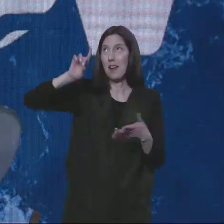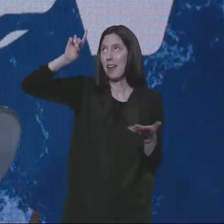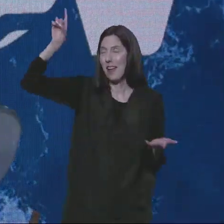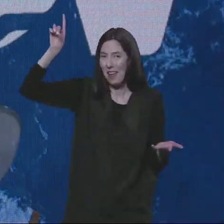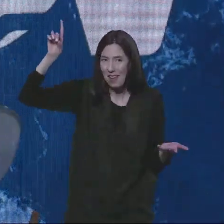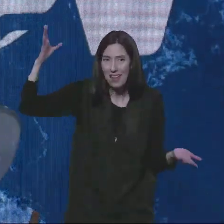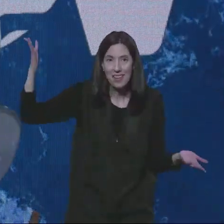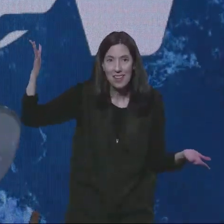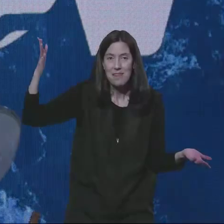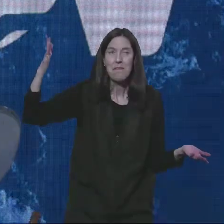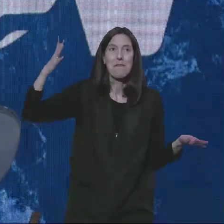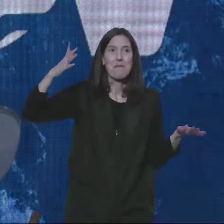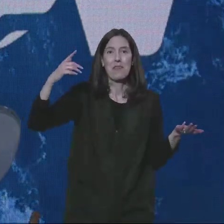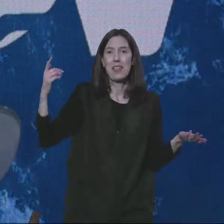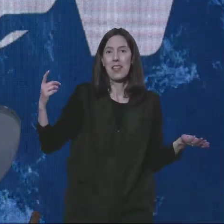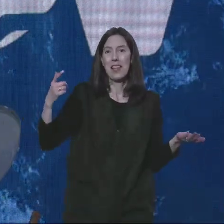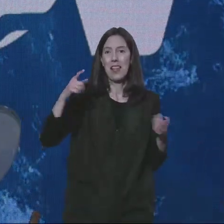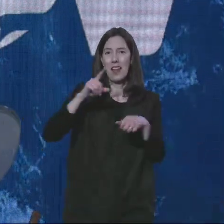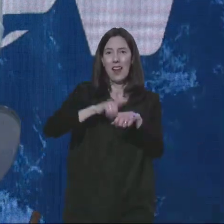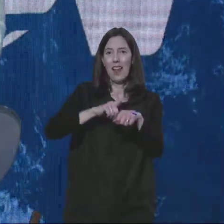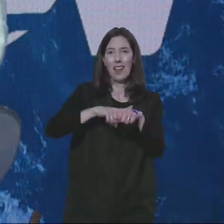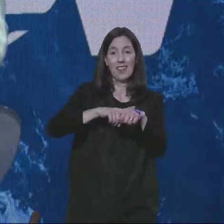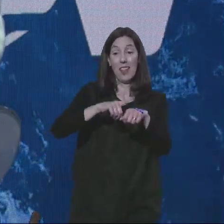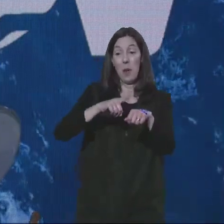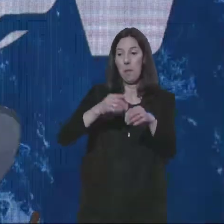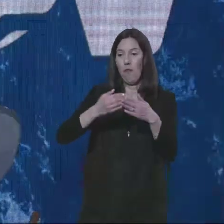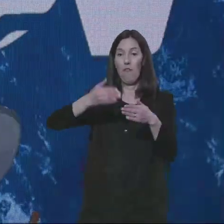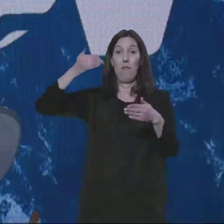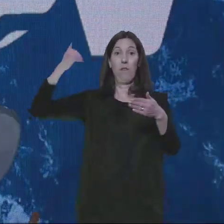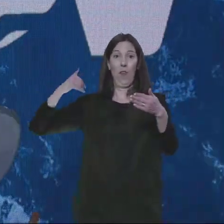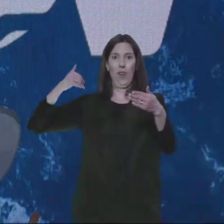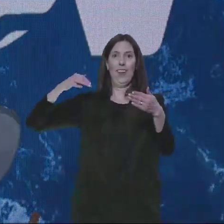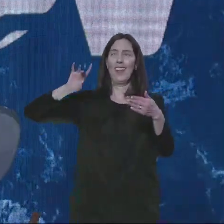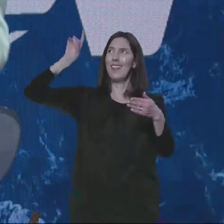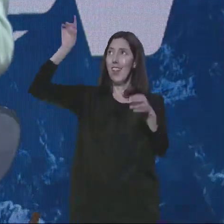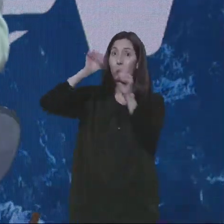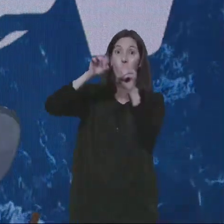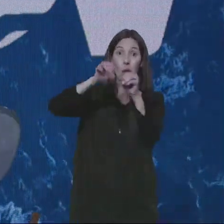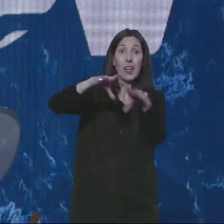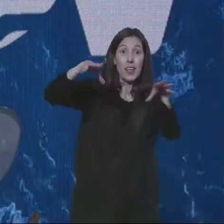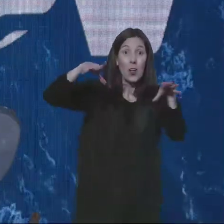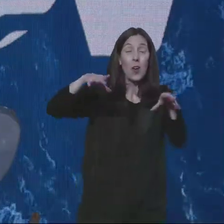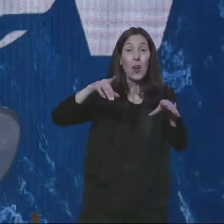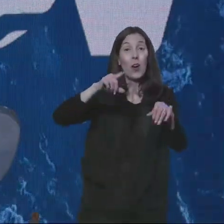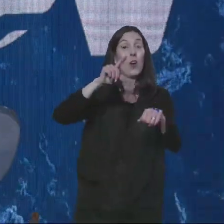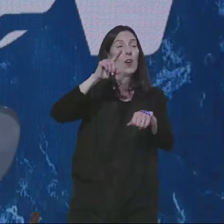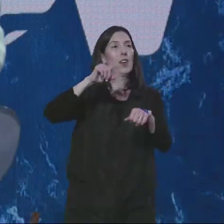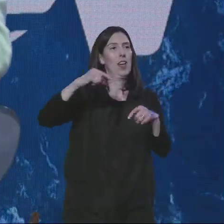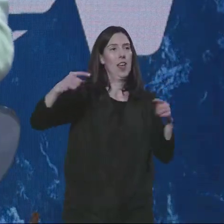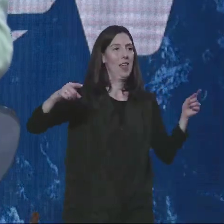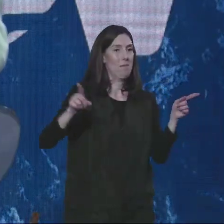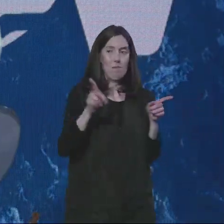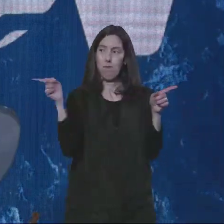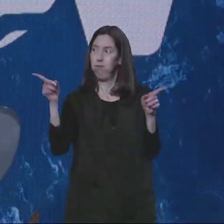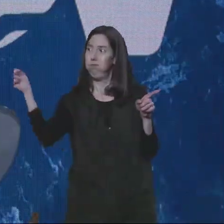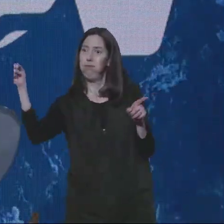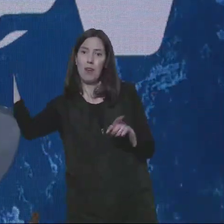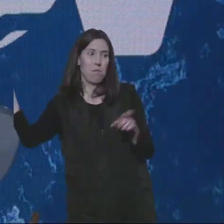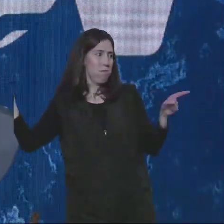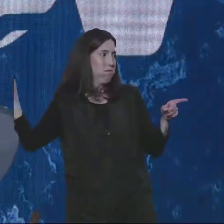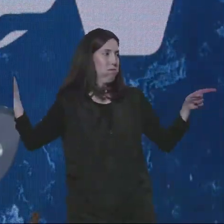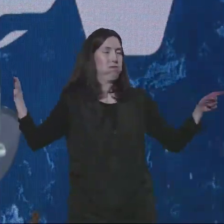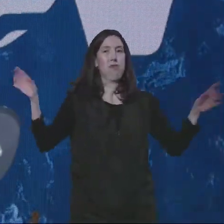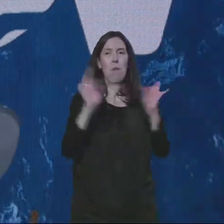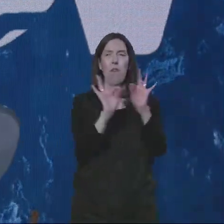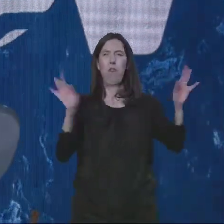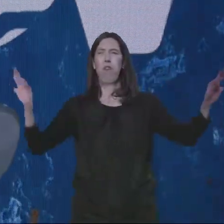você vai enlouquecer. Deus está fora do tempo, Ele criou o tempo, então Ele é de eternidade a eternidade. E eu trouxe